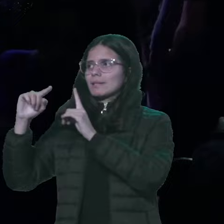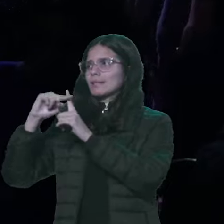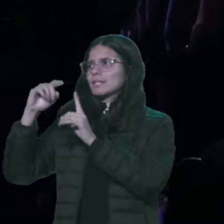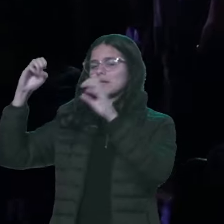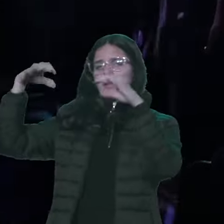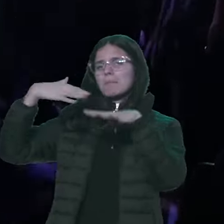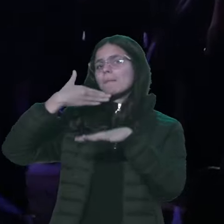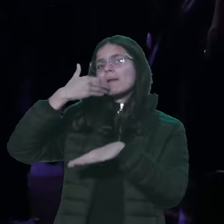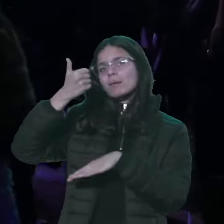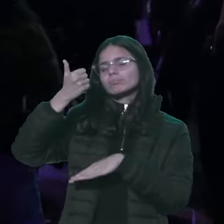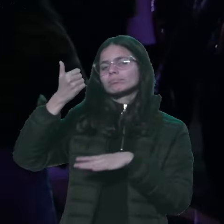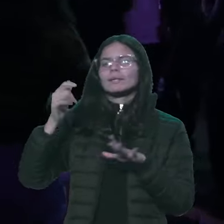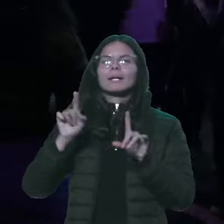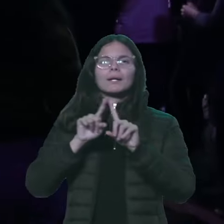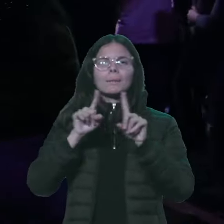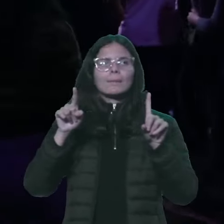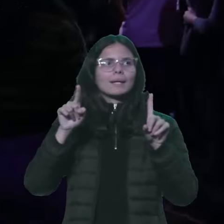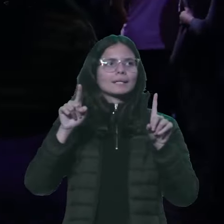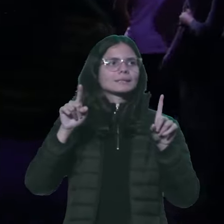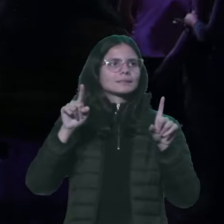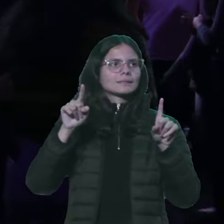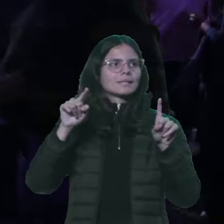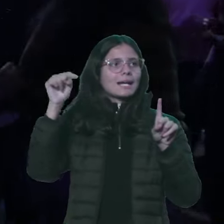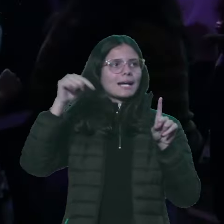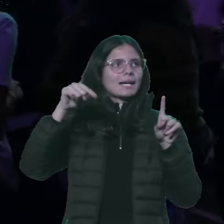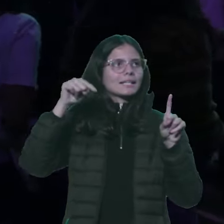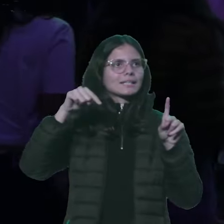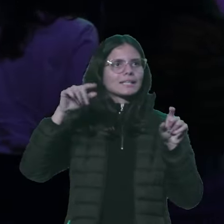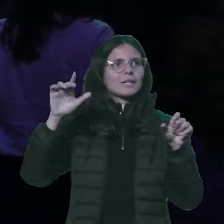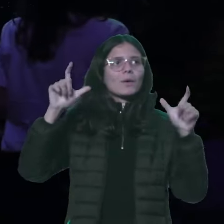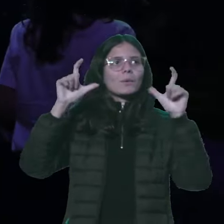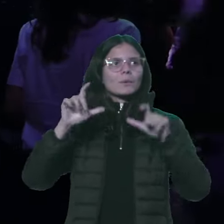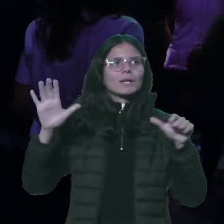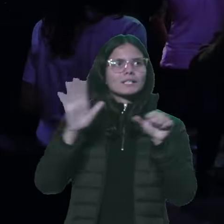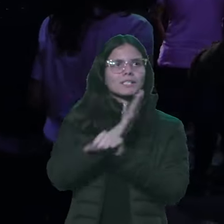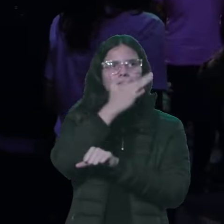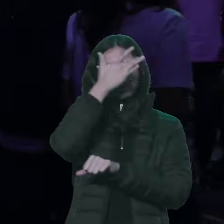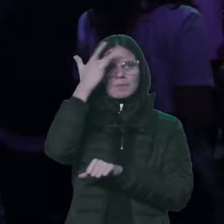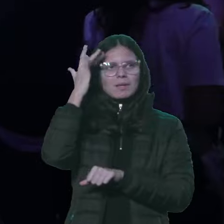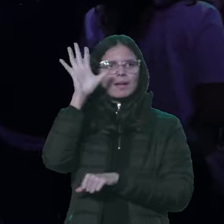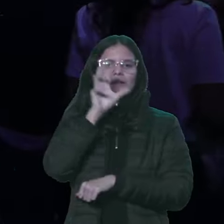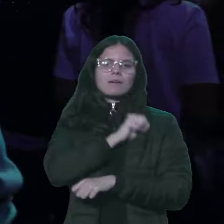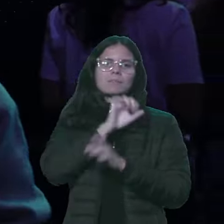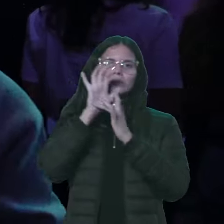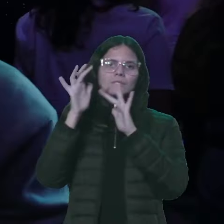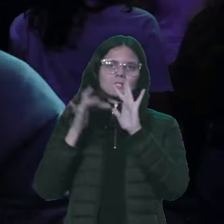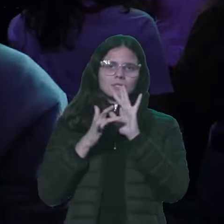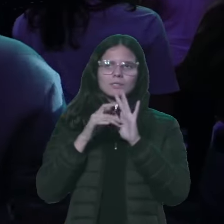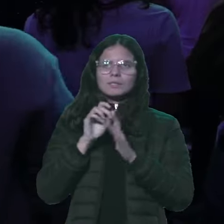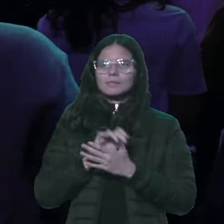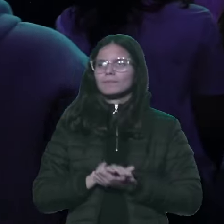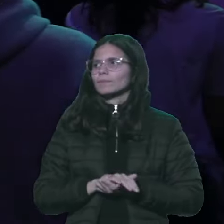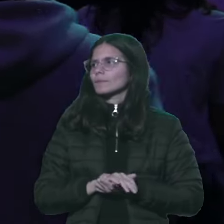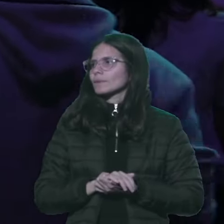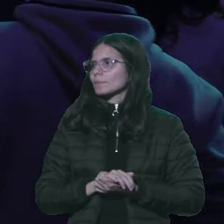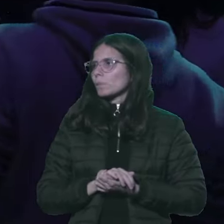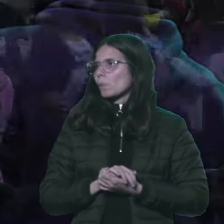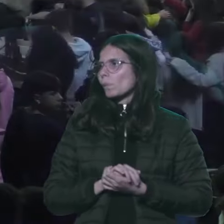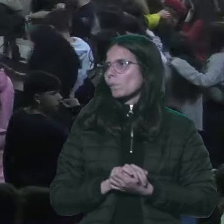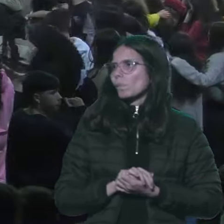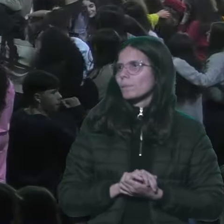O que enche esse lugar é que tem adolescentes que amam Jesus. E se você sentiu o que você sentiu hoje e te fez vir